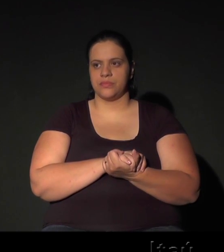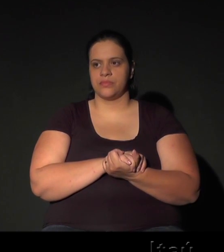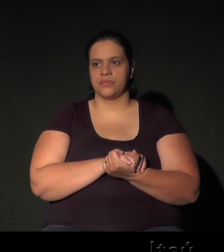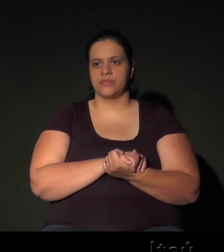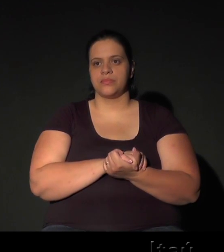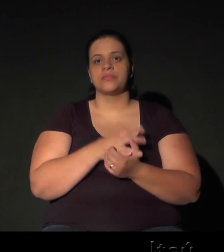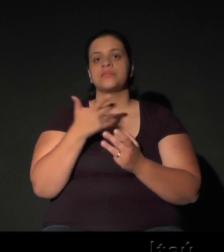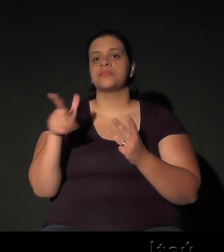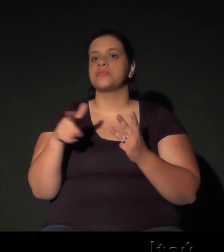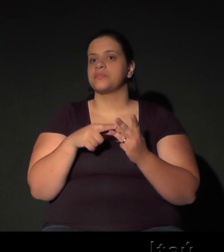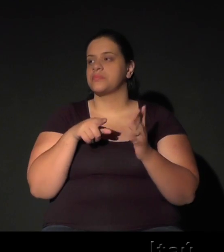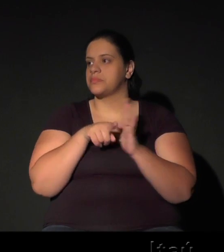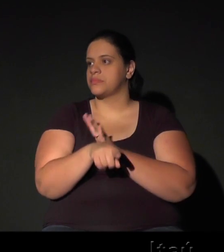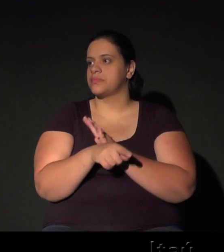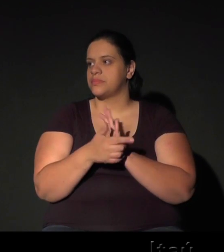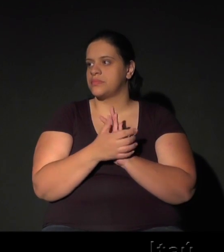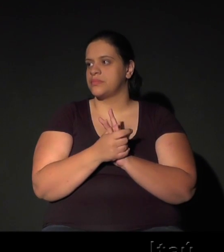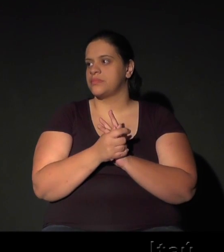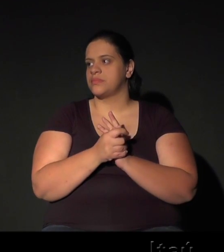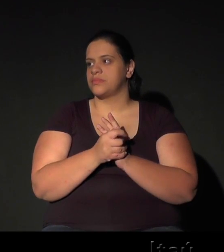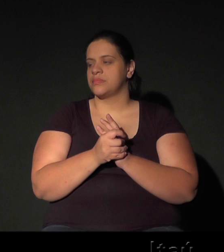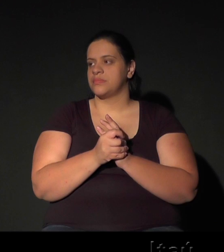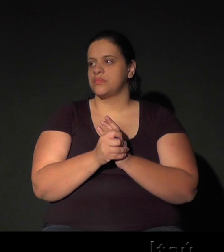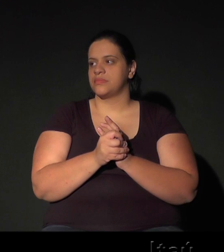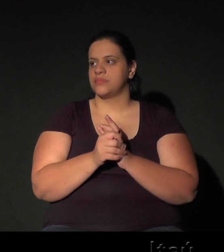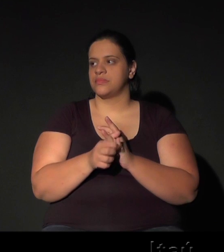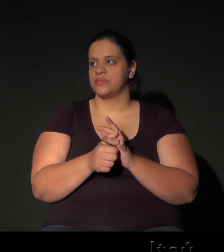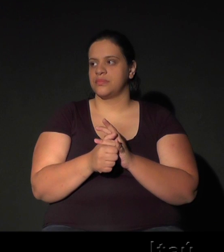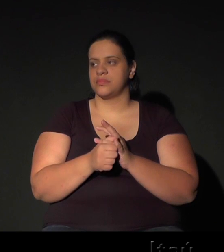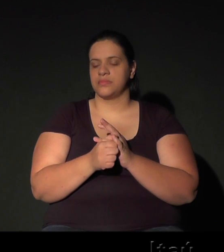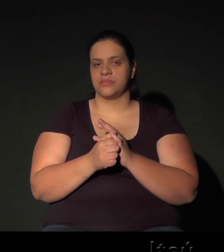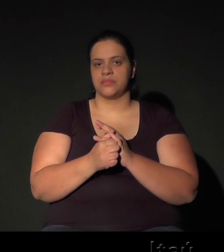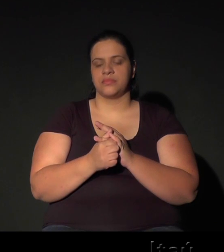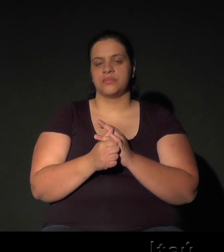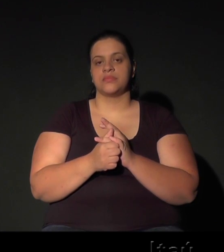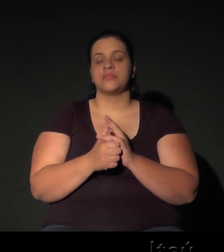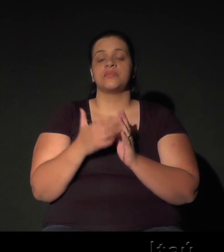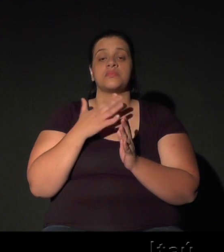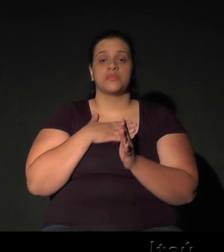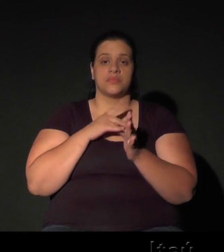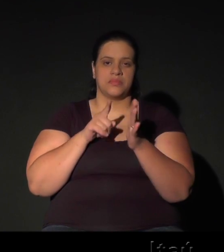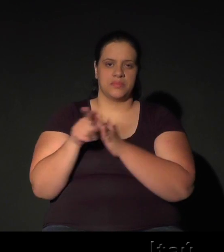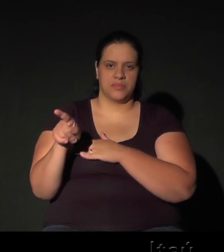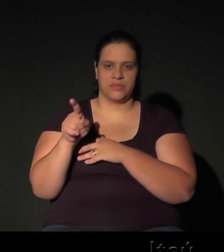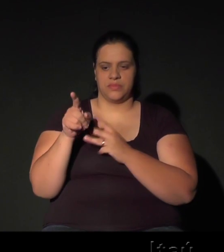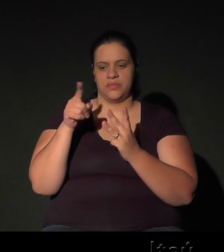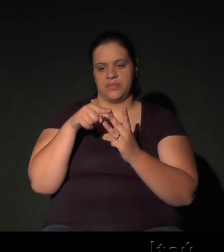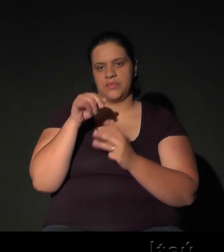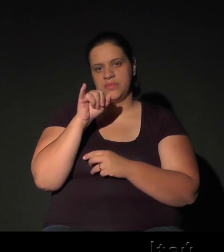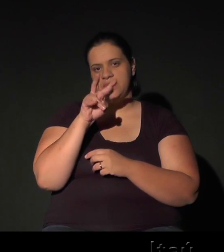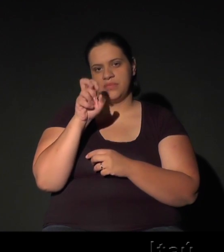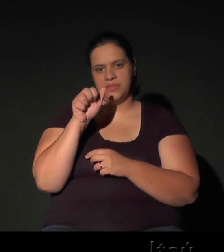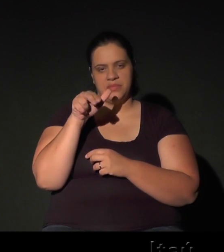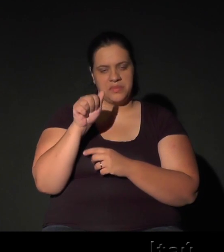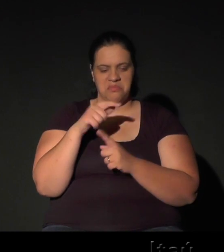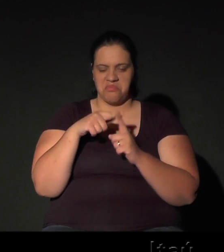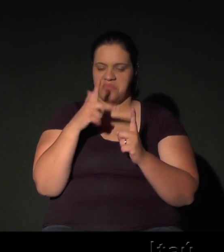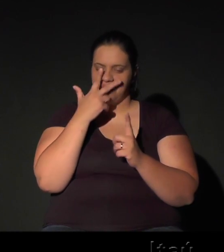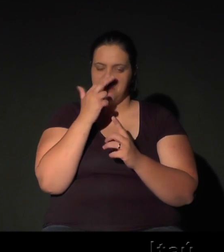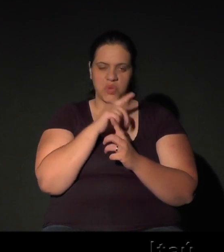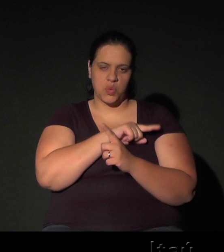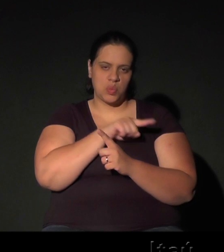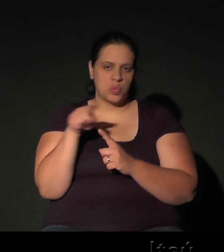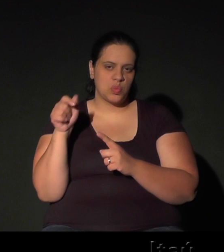desvairada próxima aqui eh minha pergunta é paraa Ivana mas acho que todas vocês podem responder